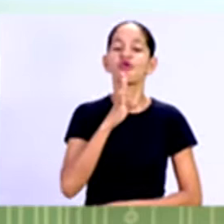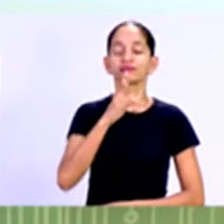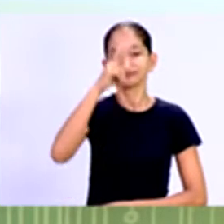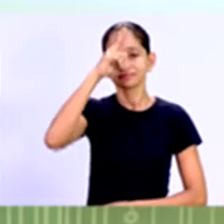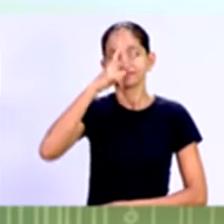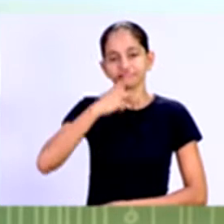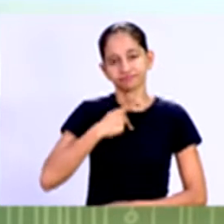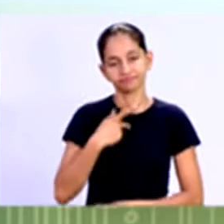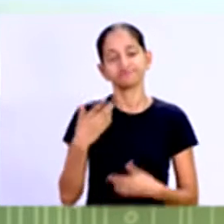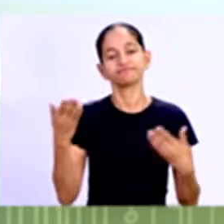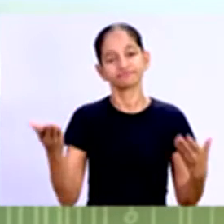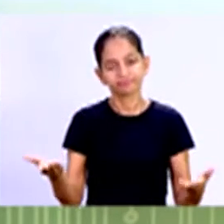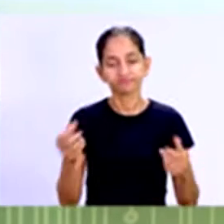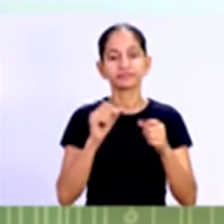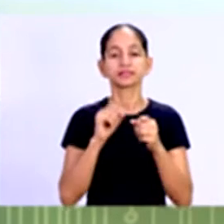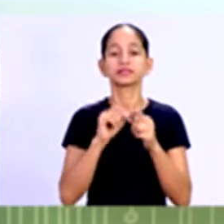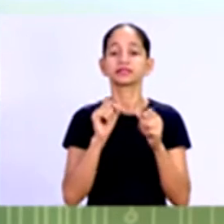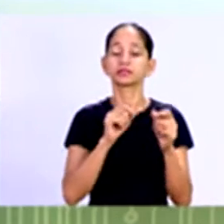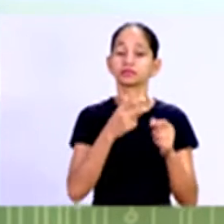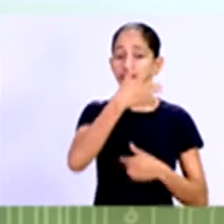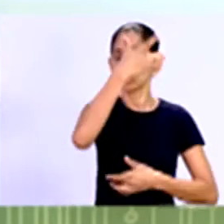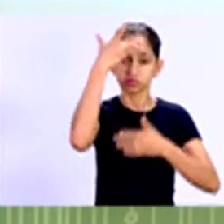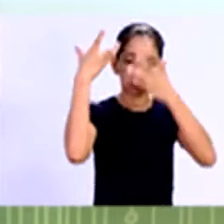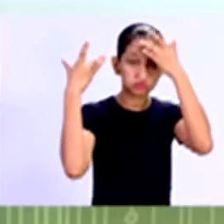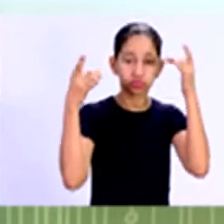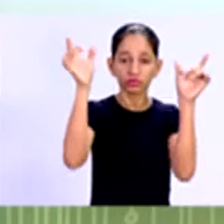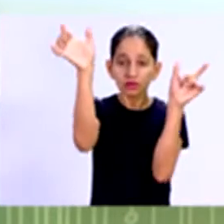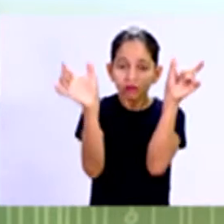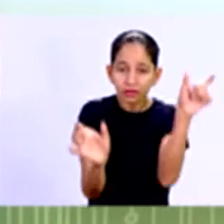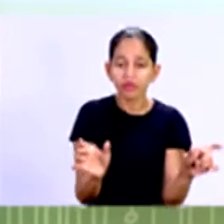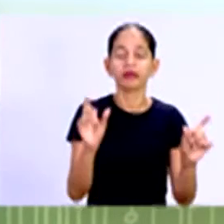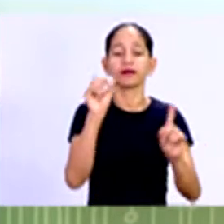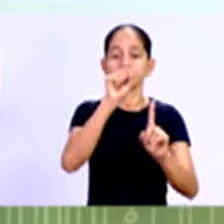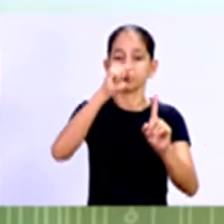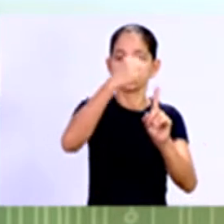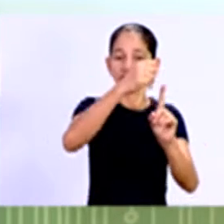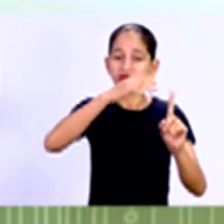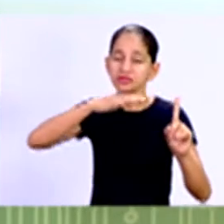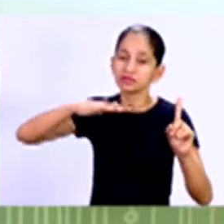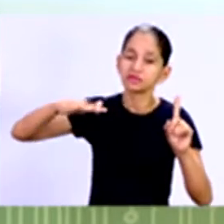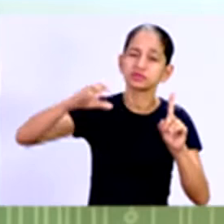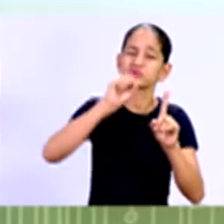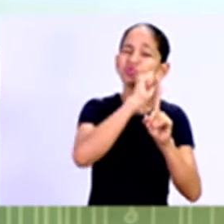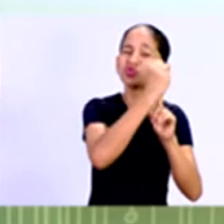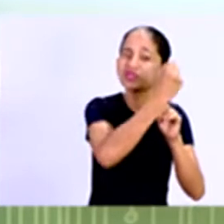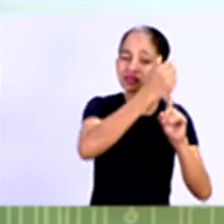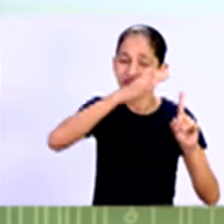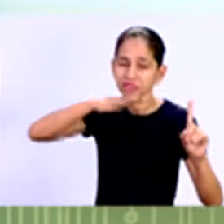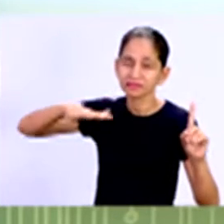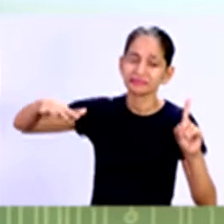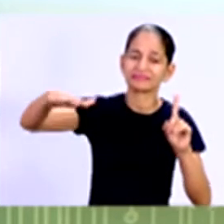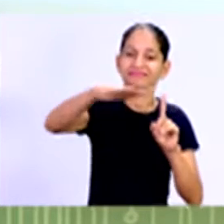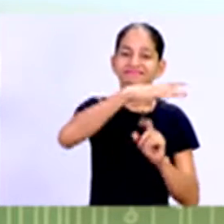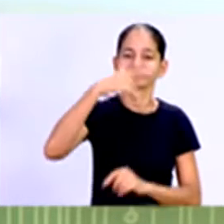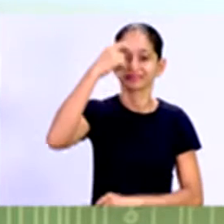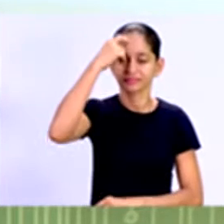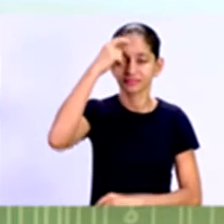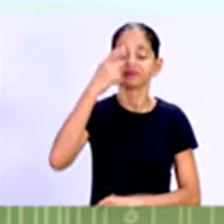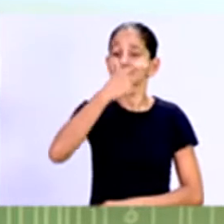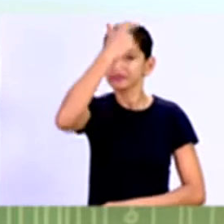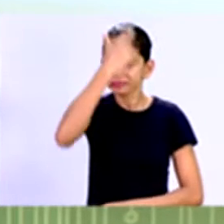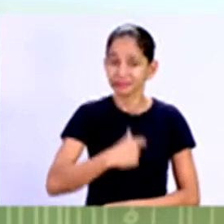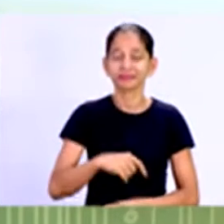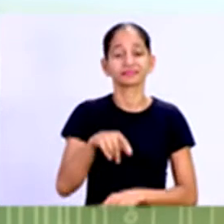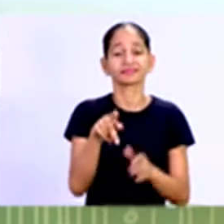Então, como nós sabemos, nós somos sujeitos e seres sociais. Então, nós temos que ter uma consciência de que nós somos